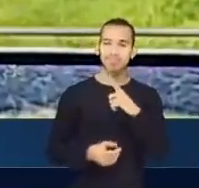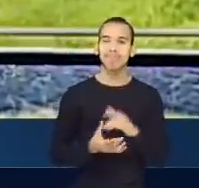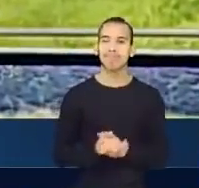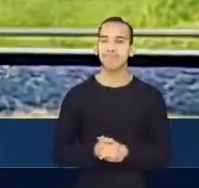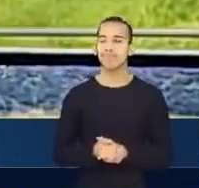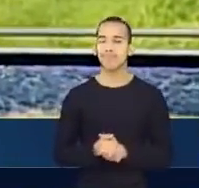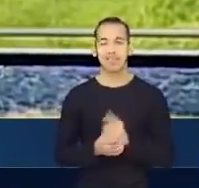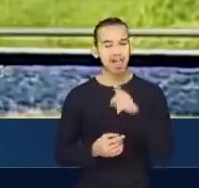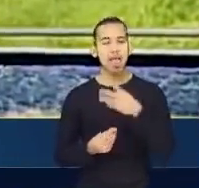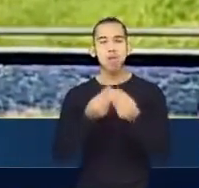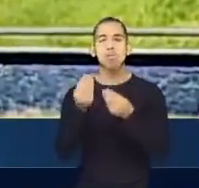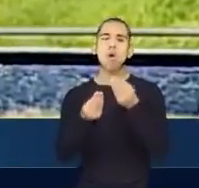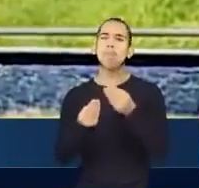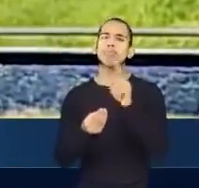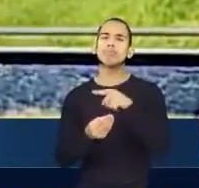que é como se ela